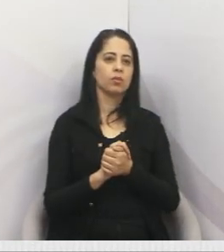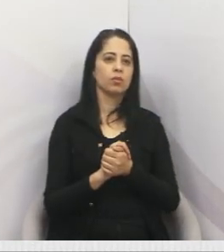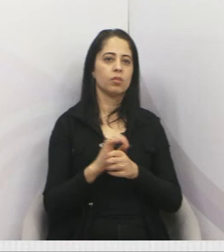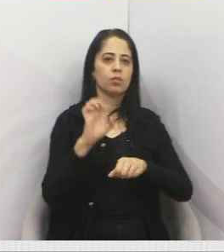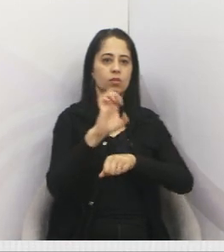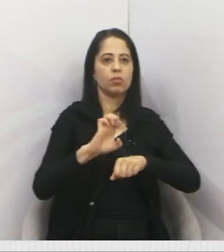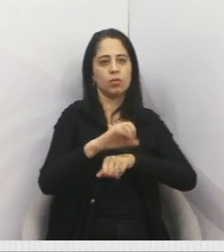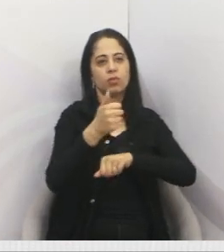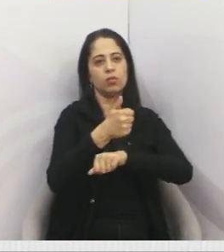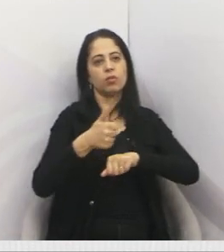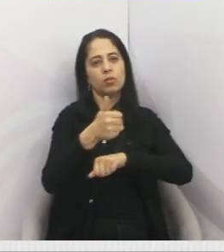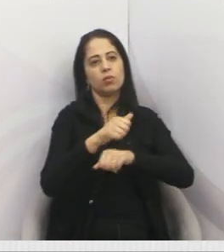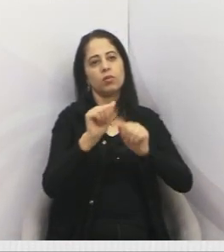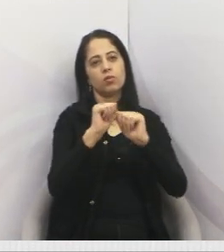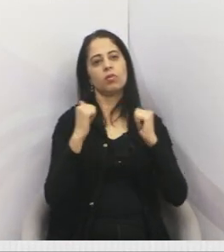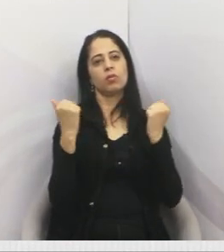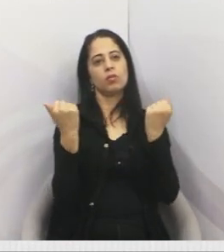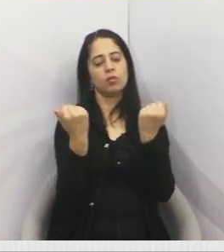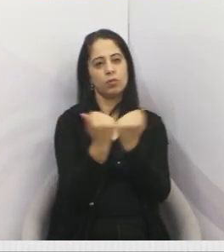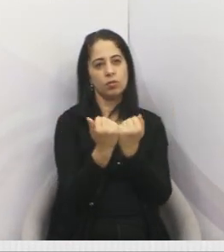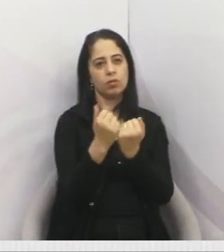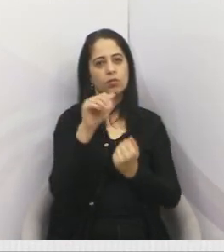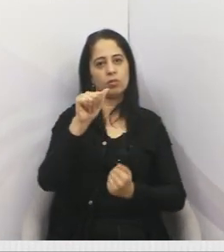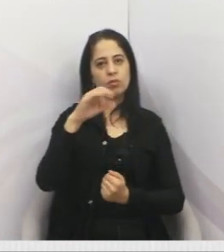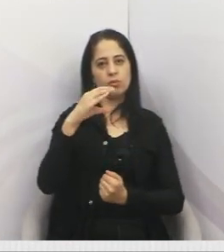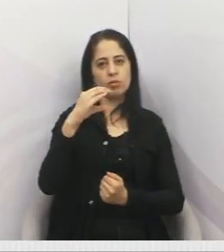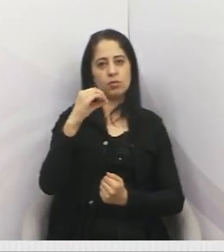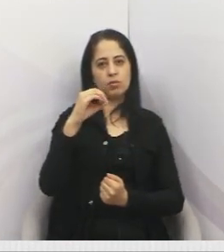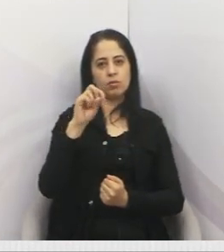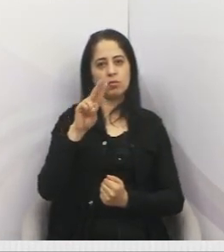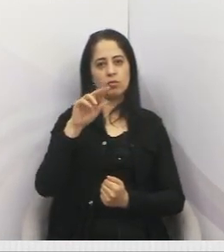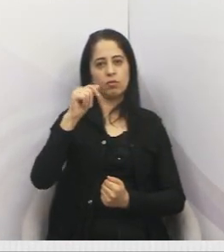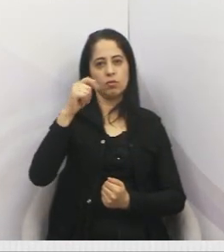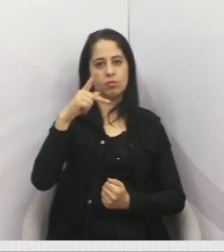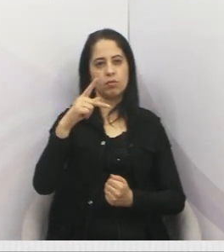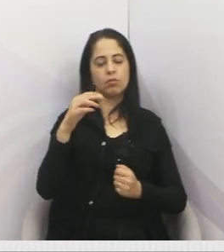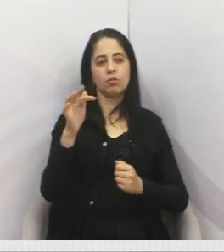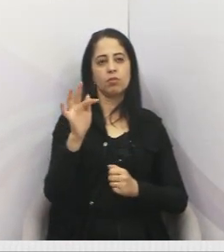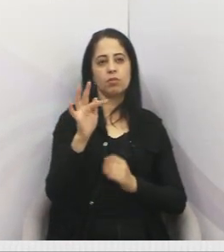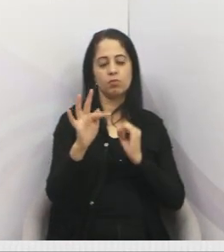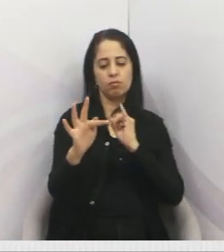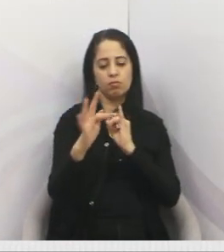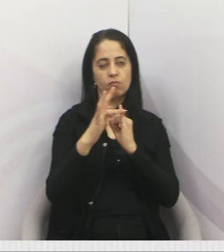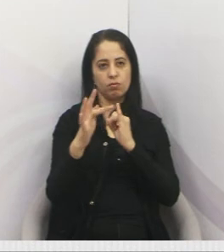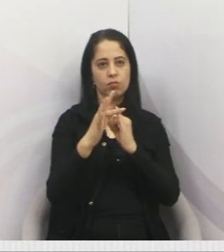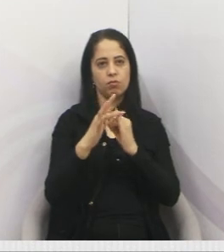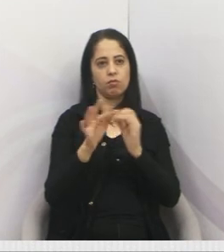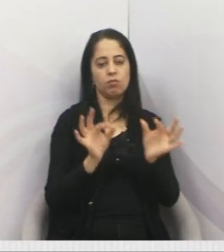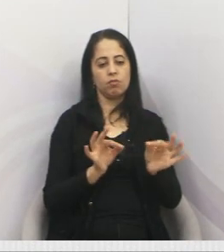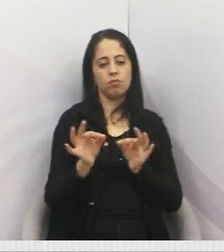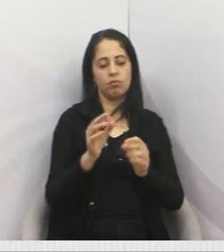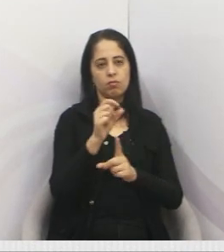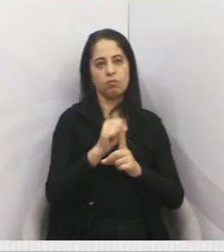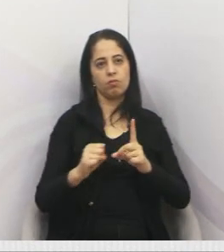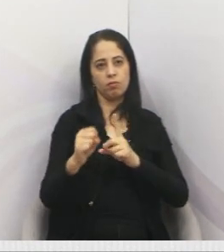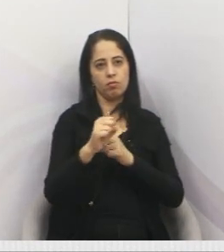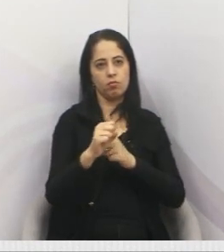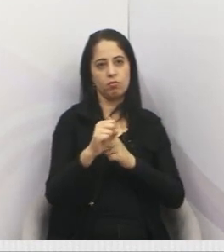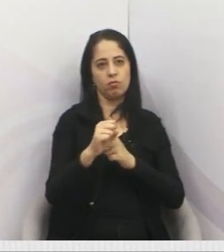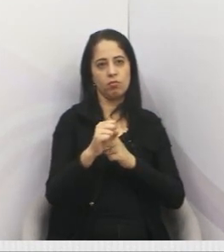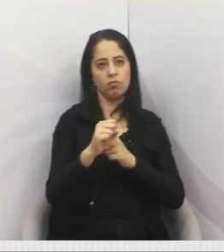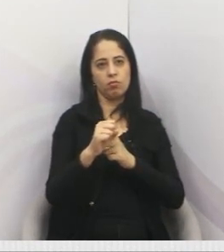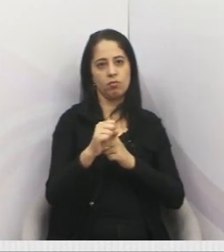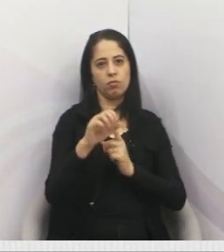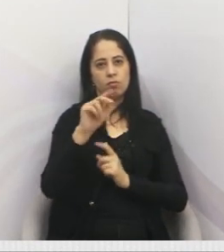empresas ou entidades profissionais, Associação das Construtoras, ACONVAP, entidades acadêmicas, Instituto Federal e Organização da Sociedade Civil,